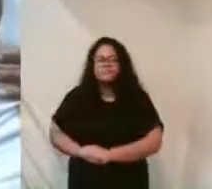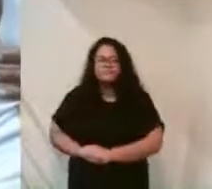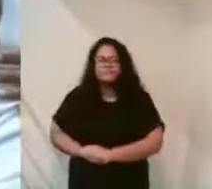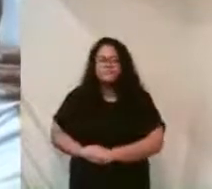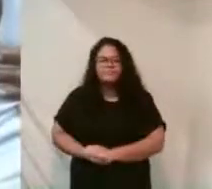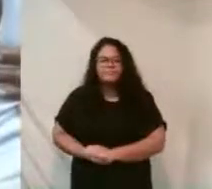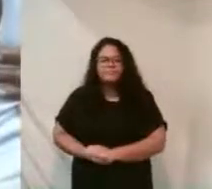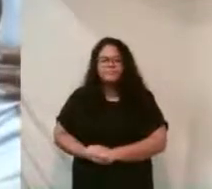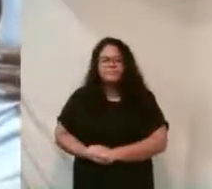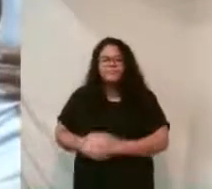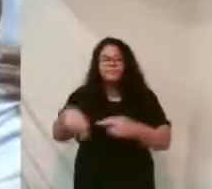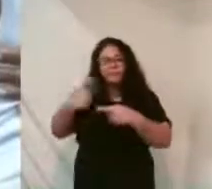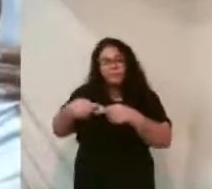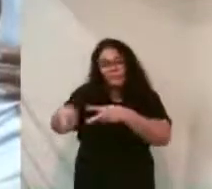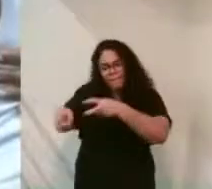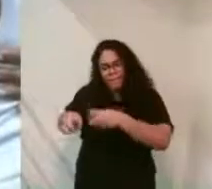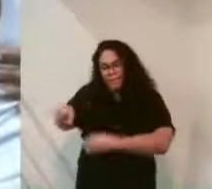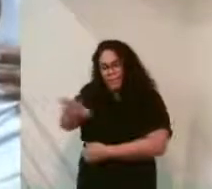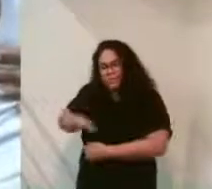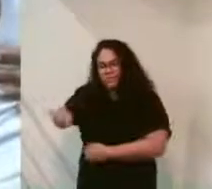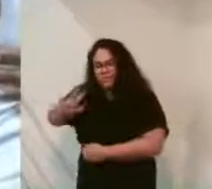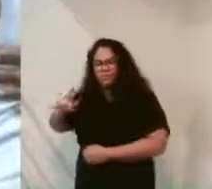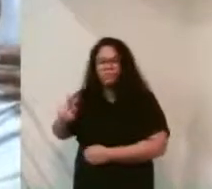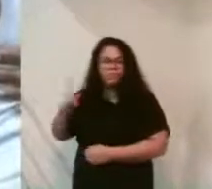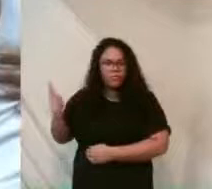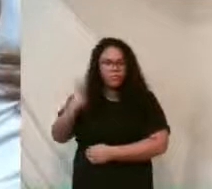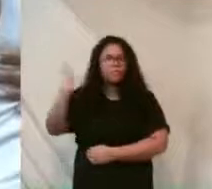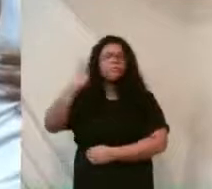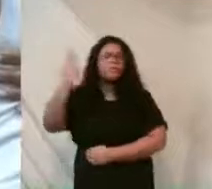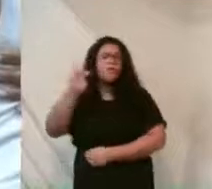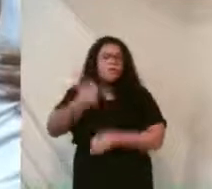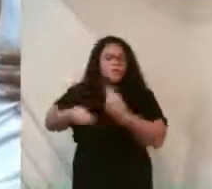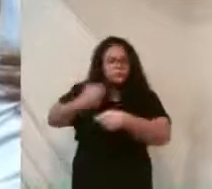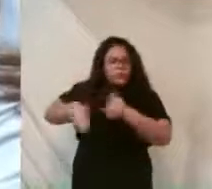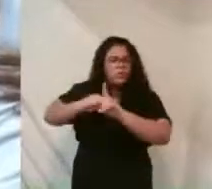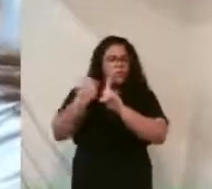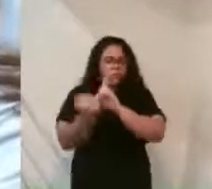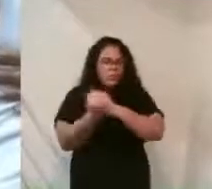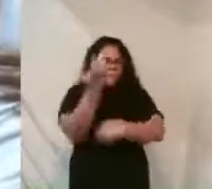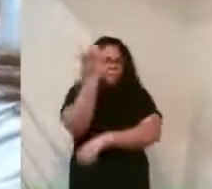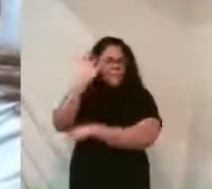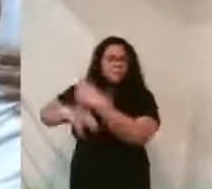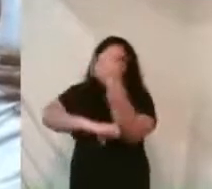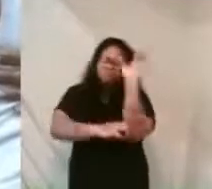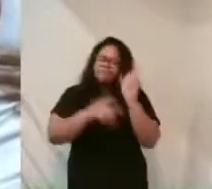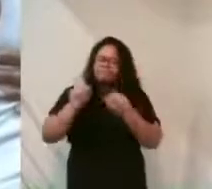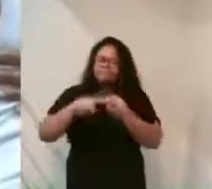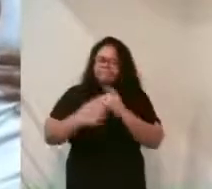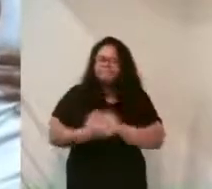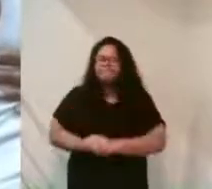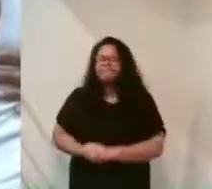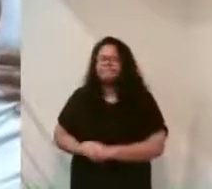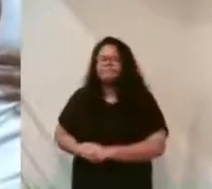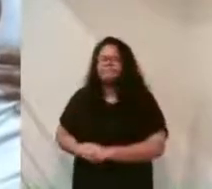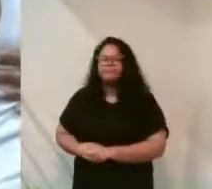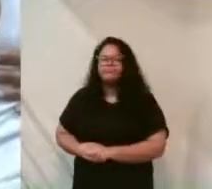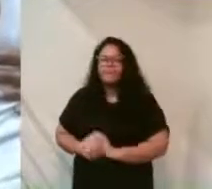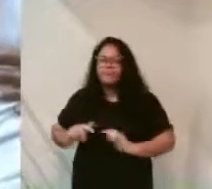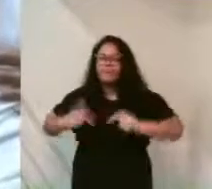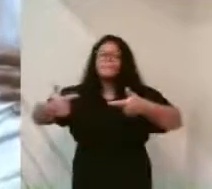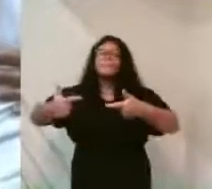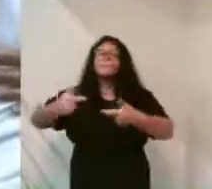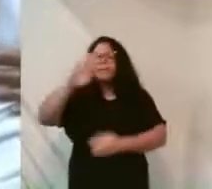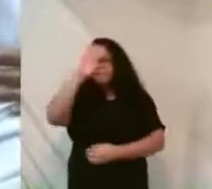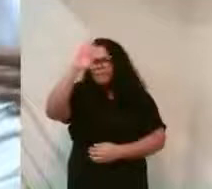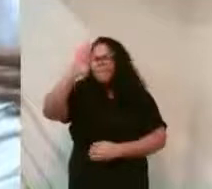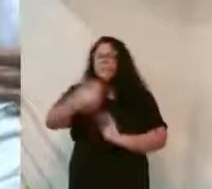o valor econômico, social e ambiental. O maior desafio no momento, diante de um Brasil